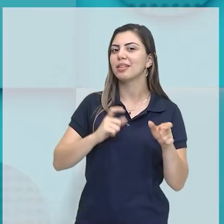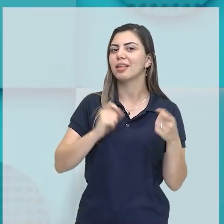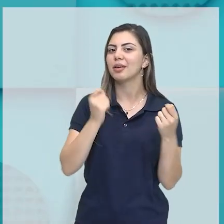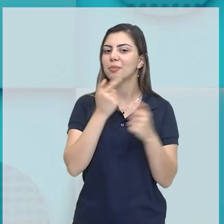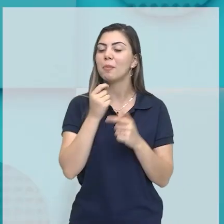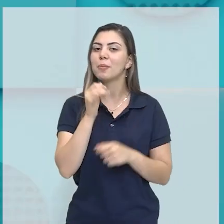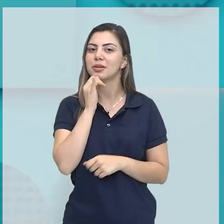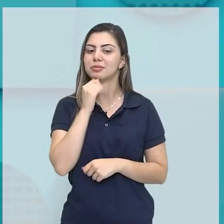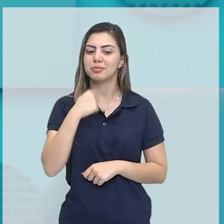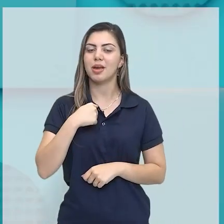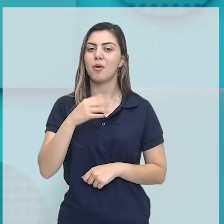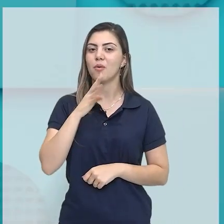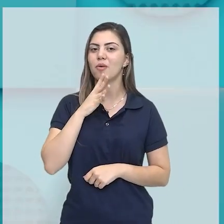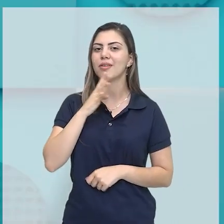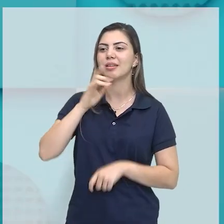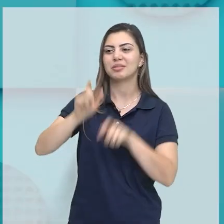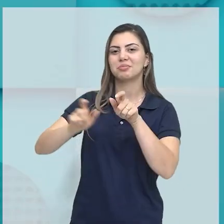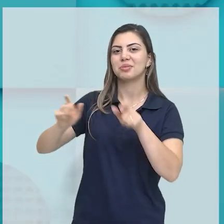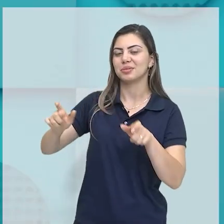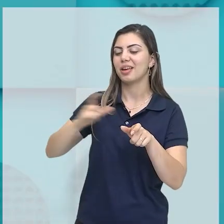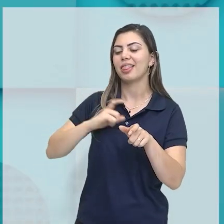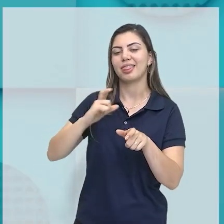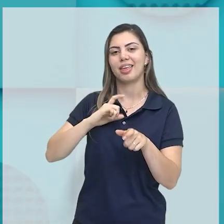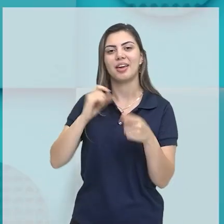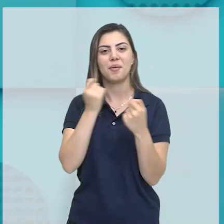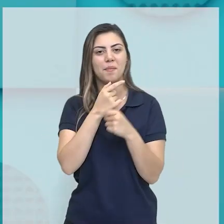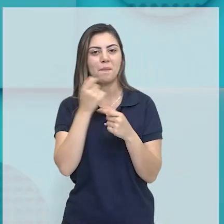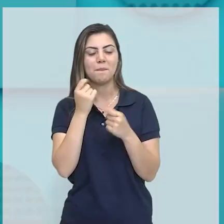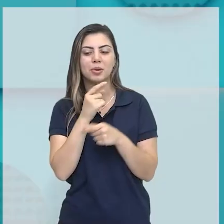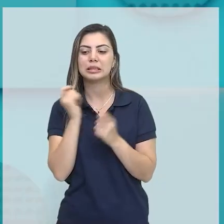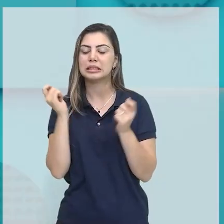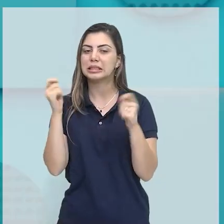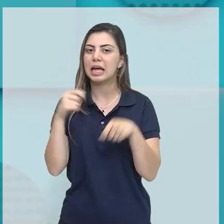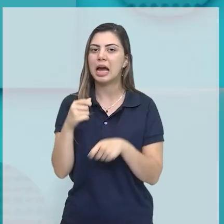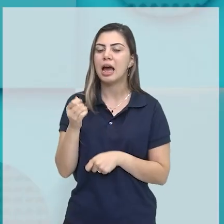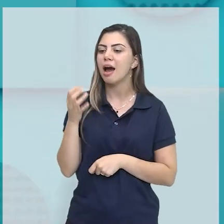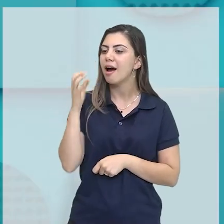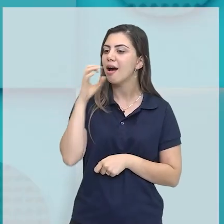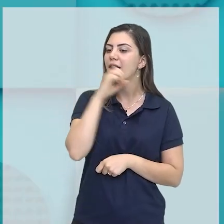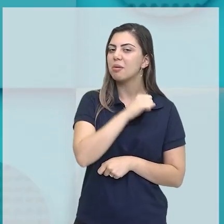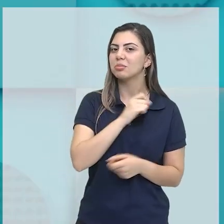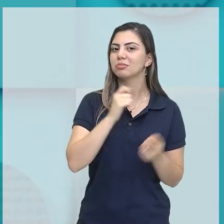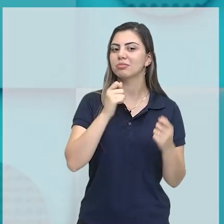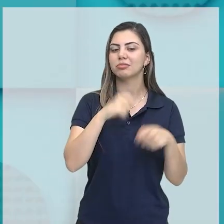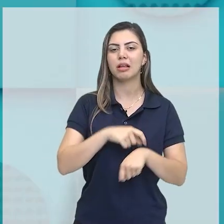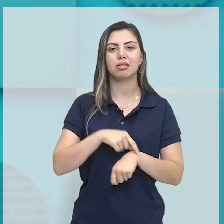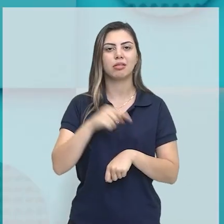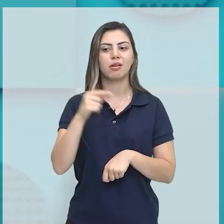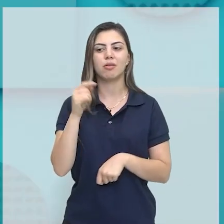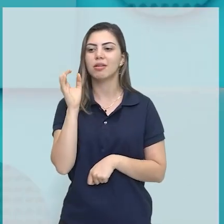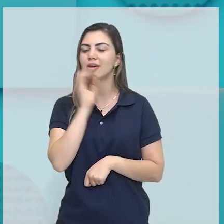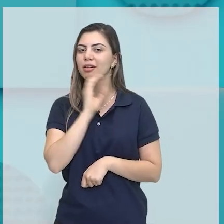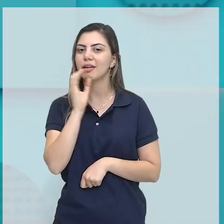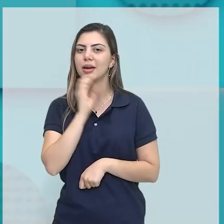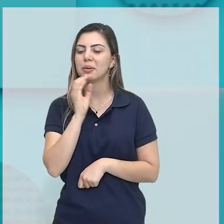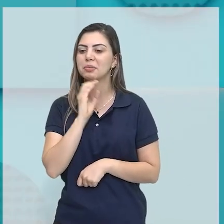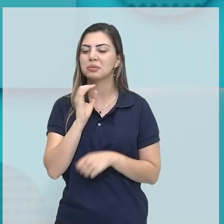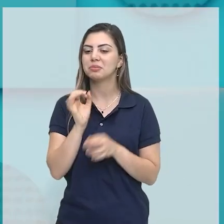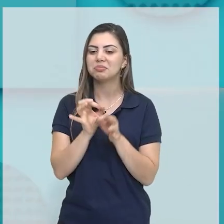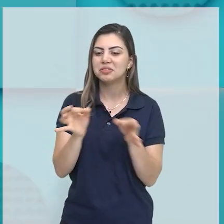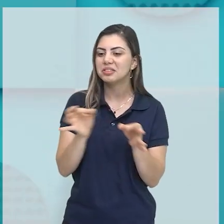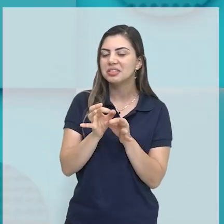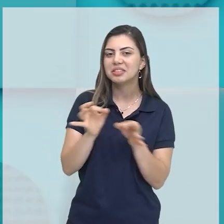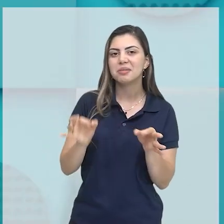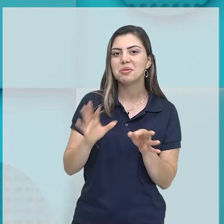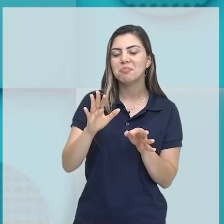por exemplo, conheço muitas pessoas que são assim. Elas têm esse talento, né, de criar humor nas coisas simples da